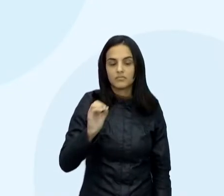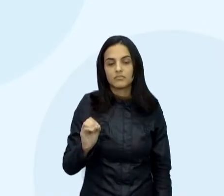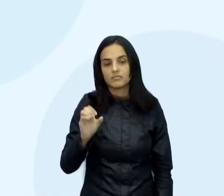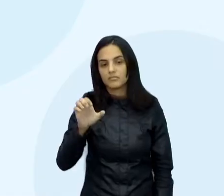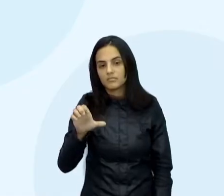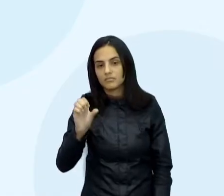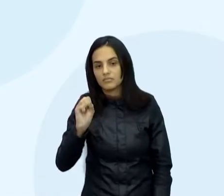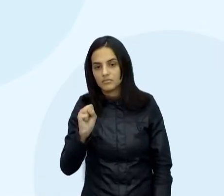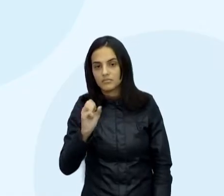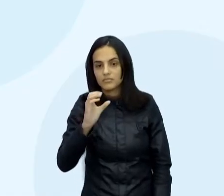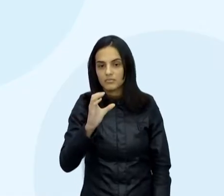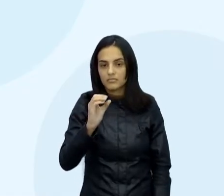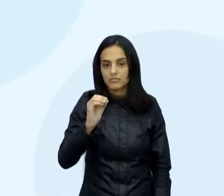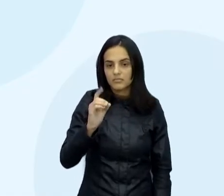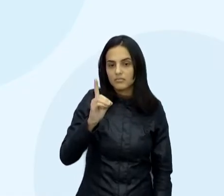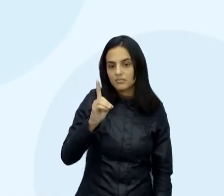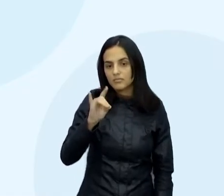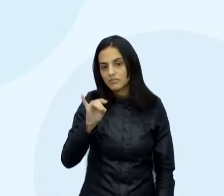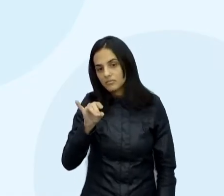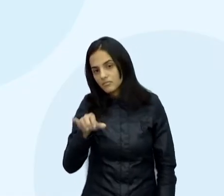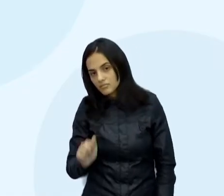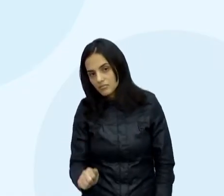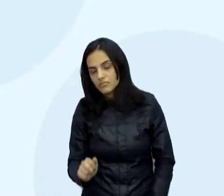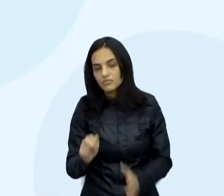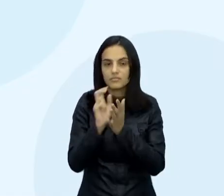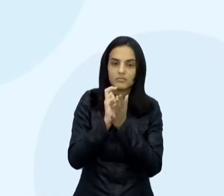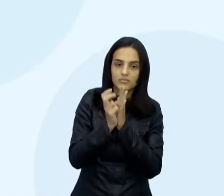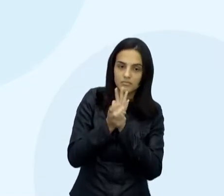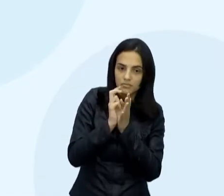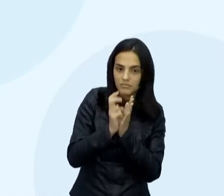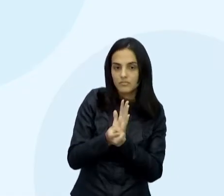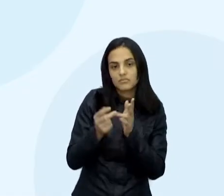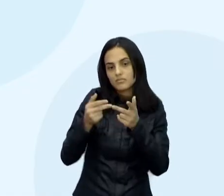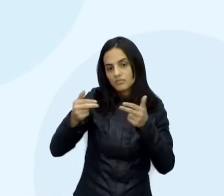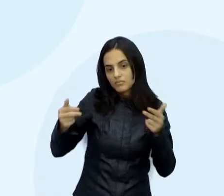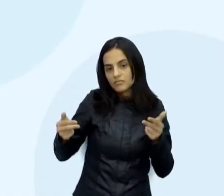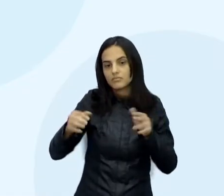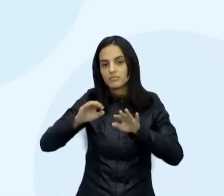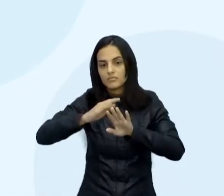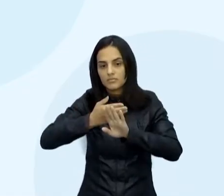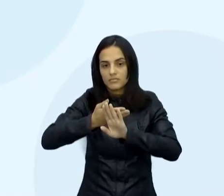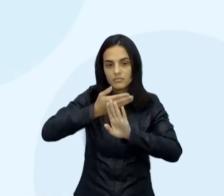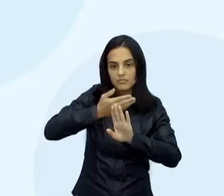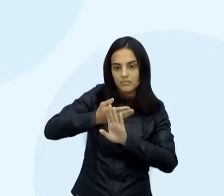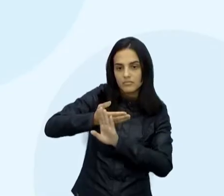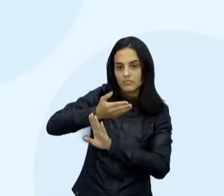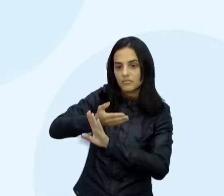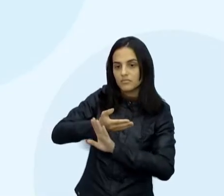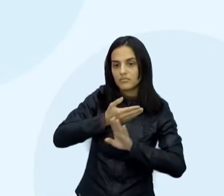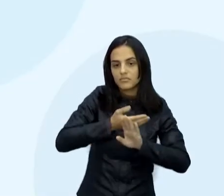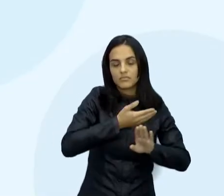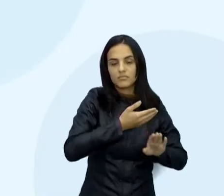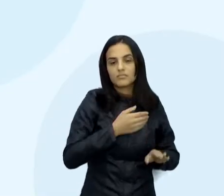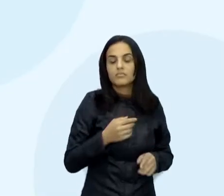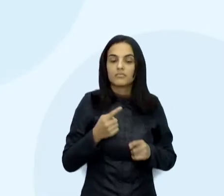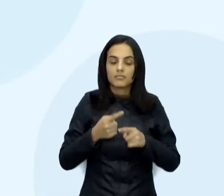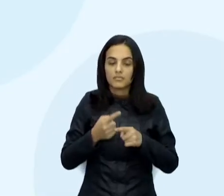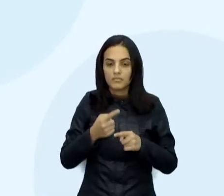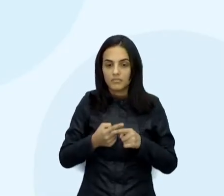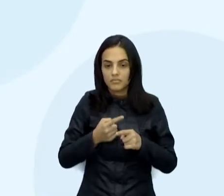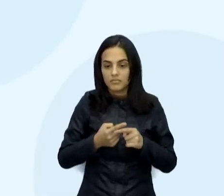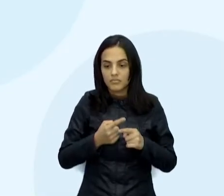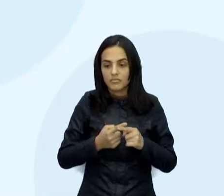placa indiana, que, né, na realidade elas foram placas que foram separadas de placas maiores. Porque com